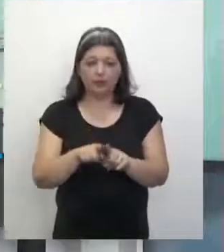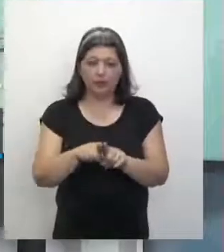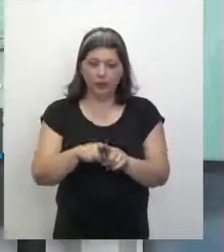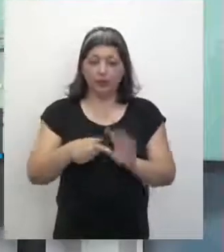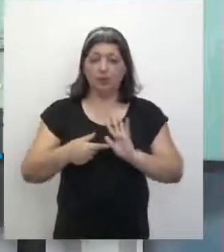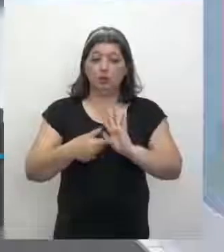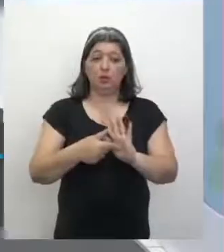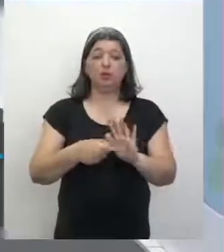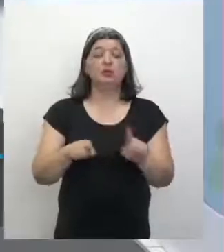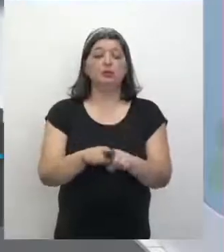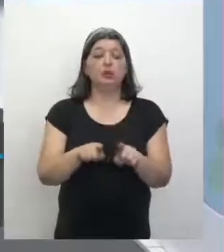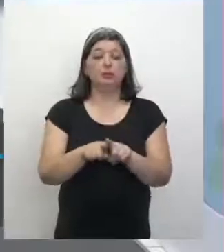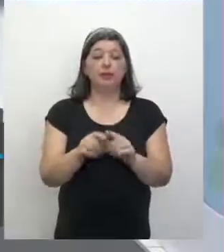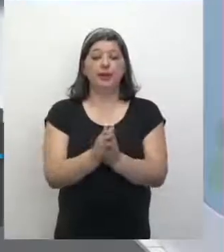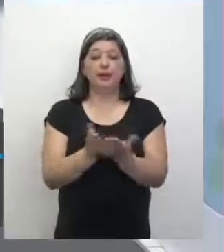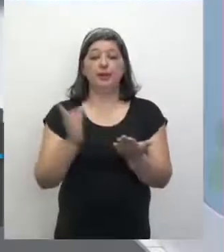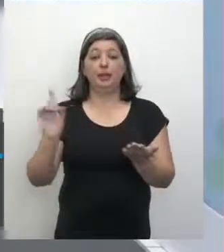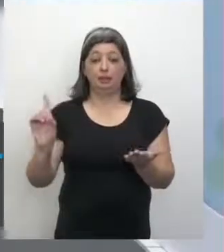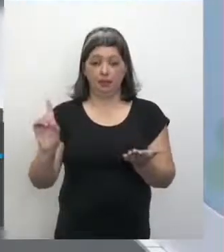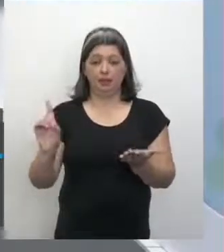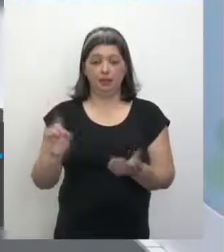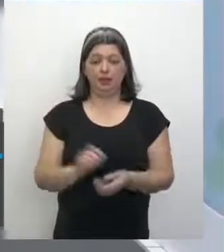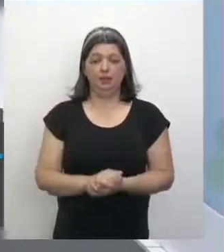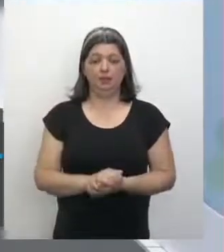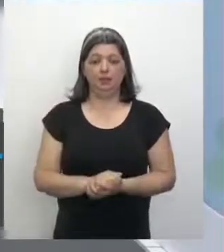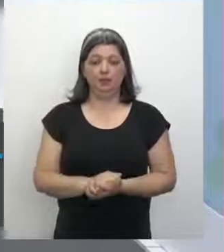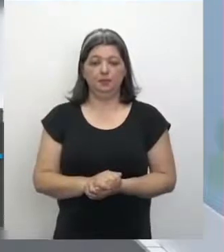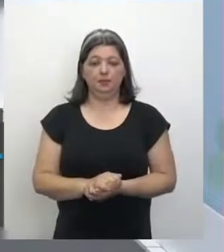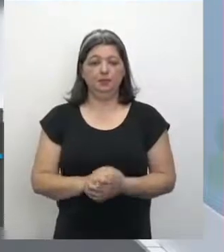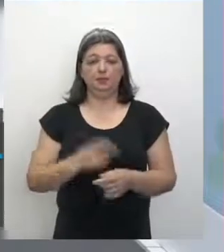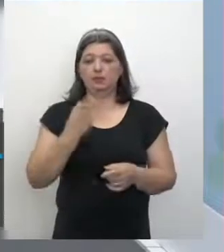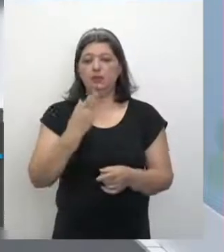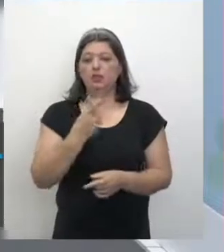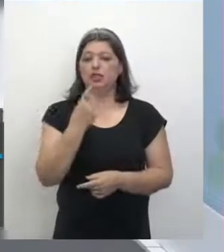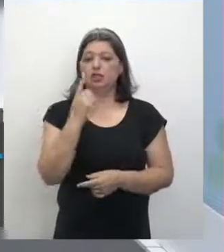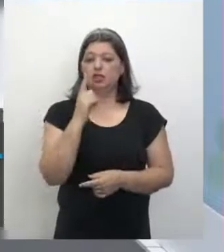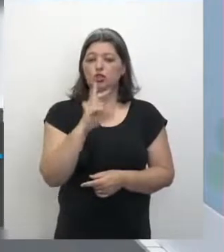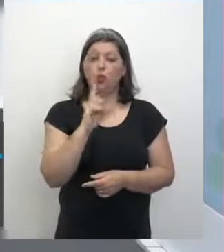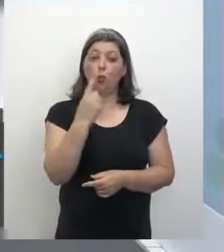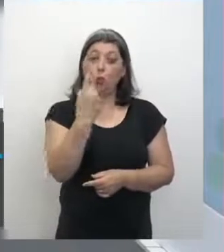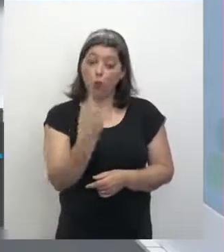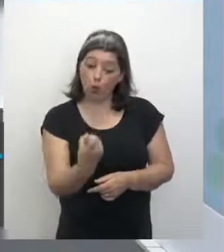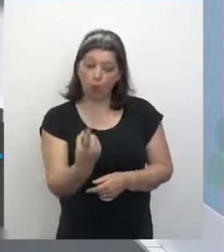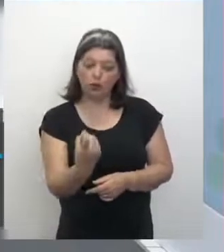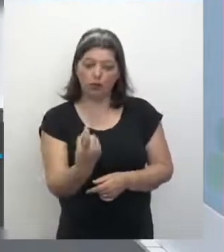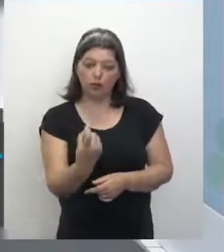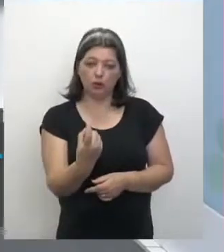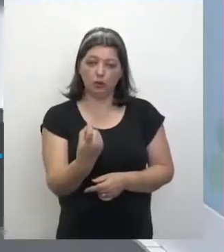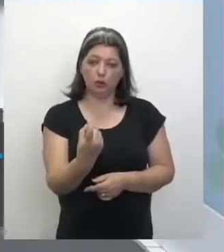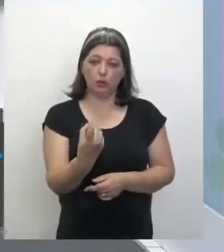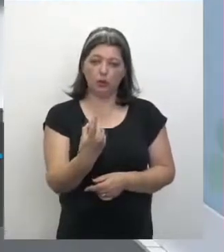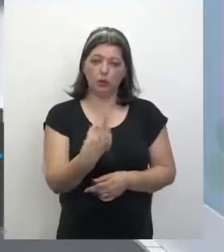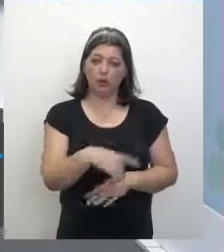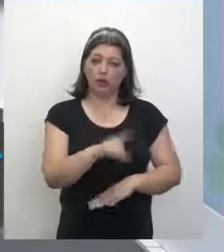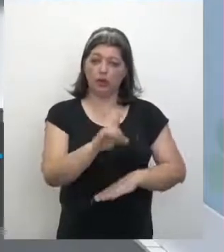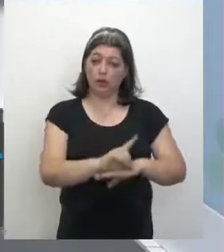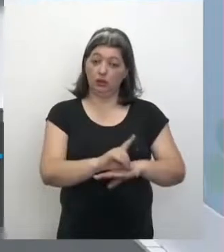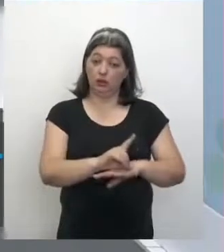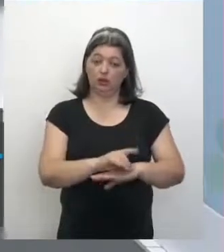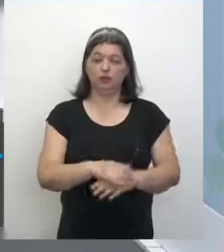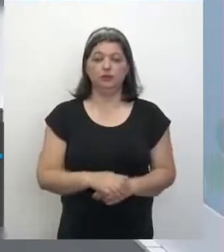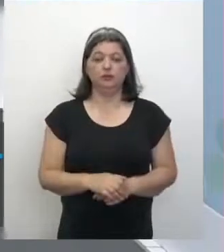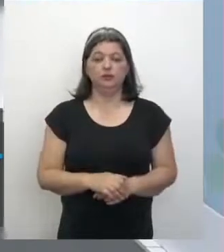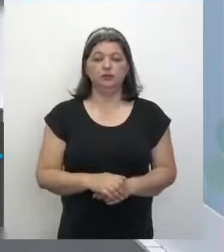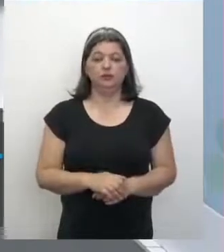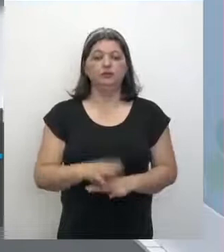bíblicas, né, e eles têm só um Deus. Então, até nessa questão aí, então, alguns acreditam que eles são